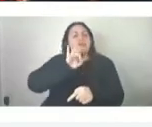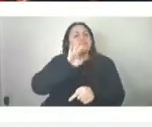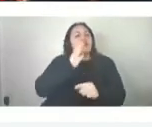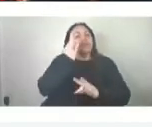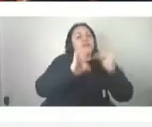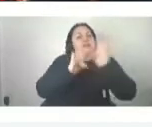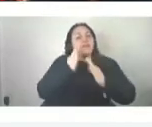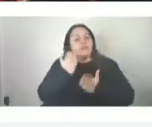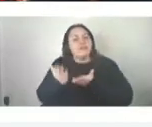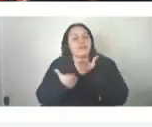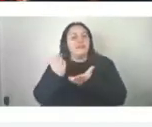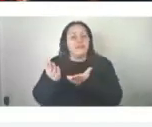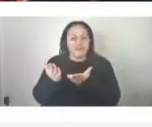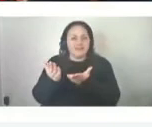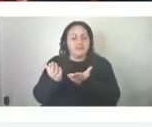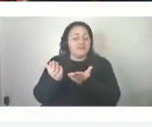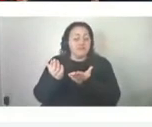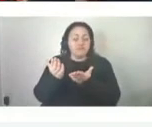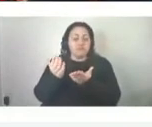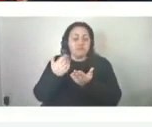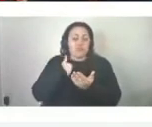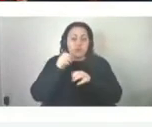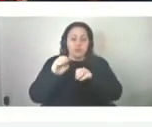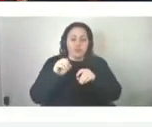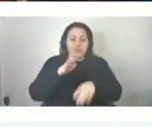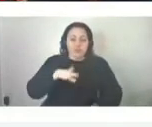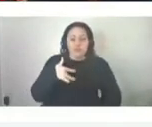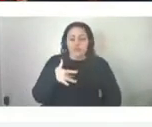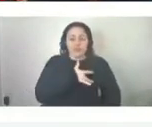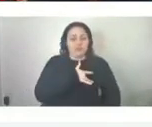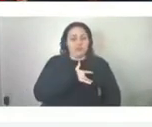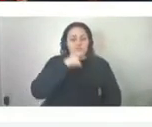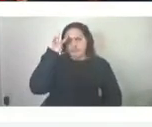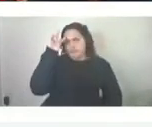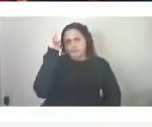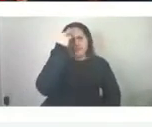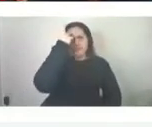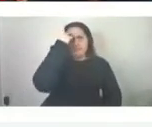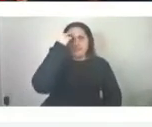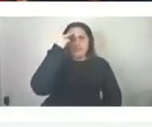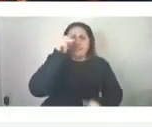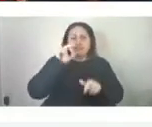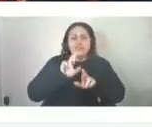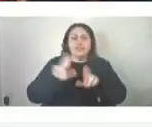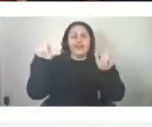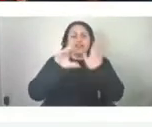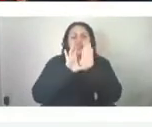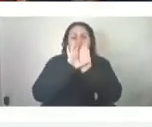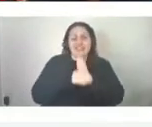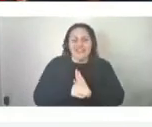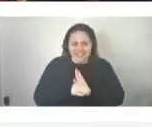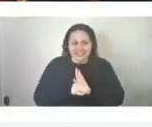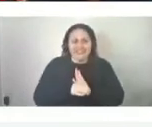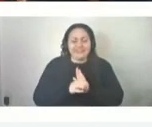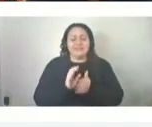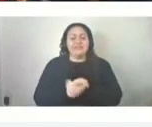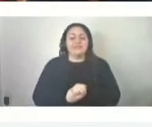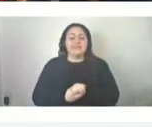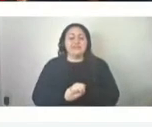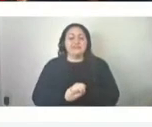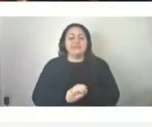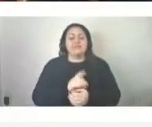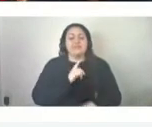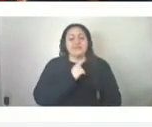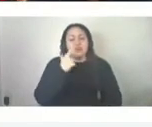nossa abordagem como educador em saúde. Né? E foi essa escuta sensível, que é esse outro poema visual que eu trouxe para